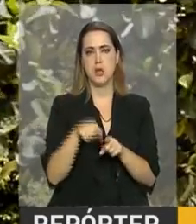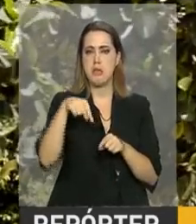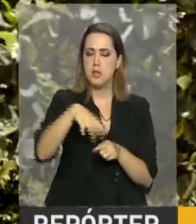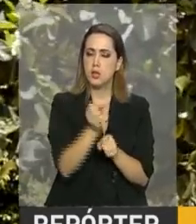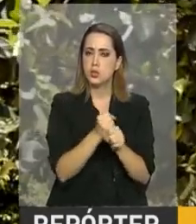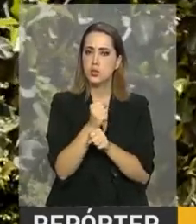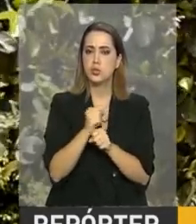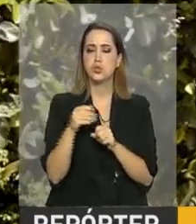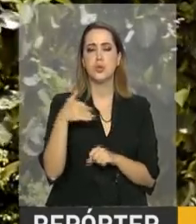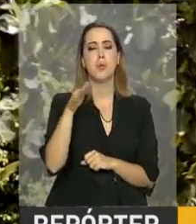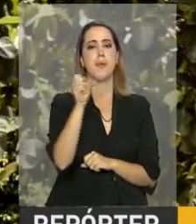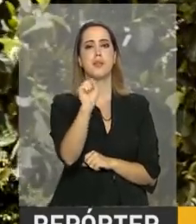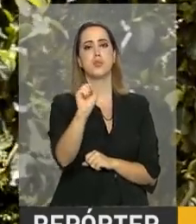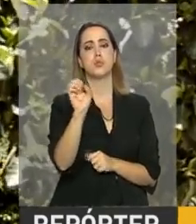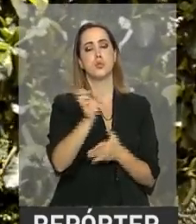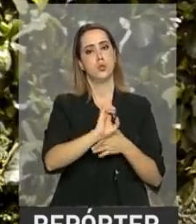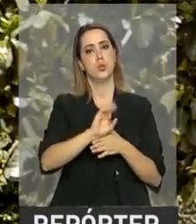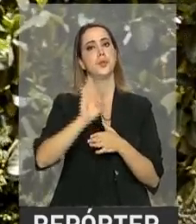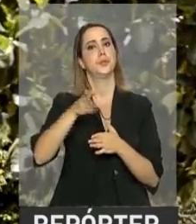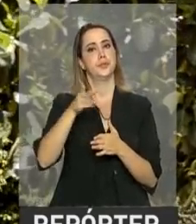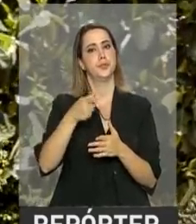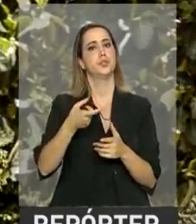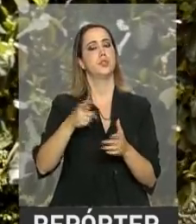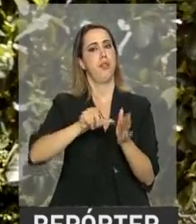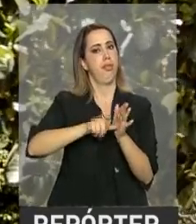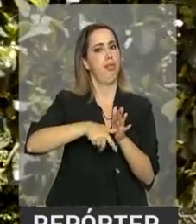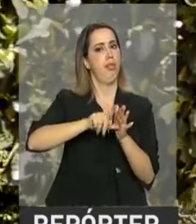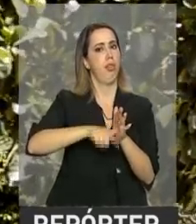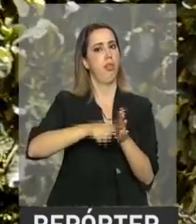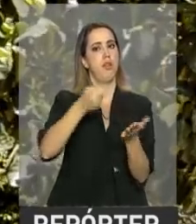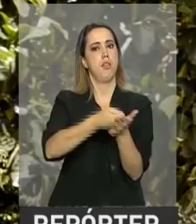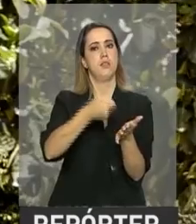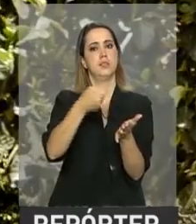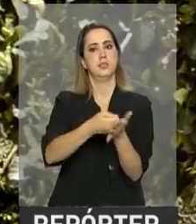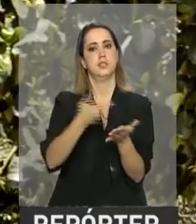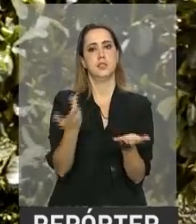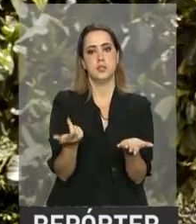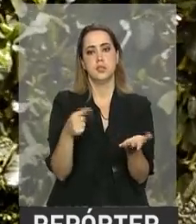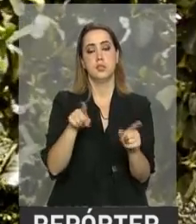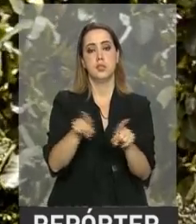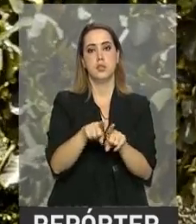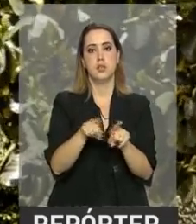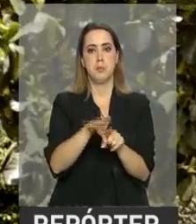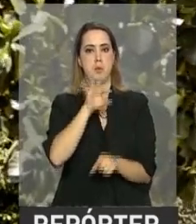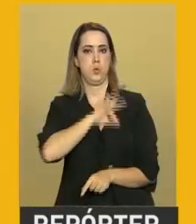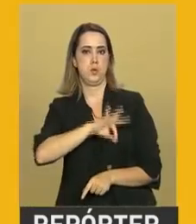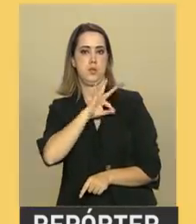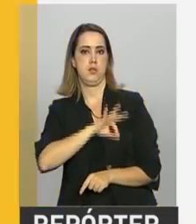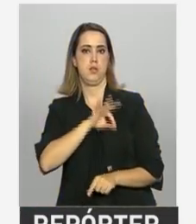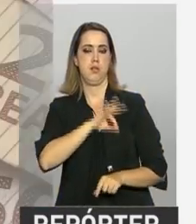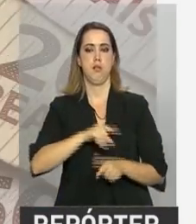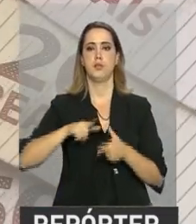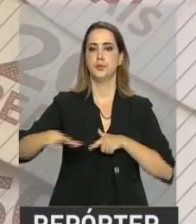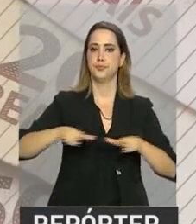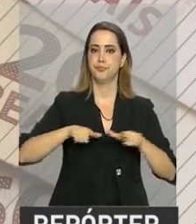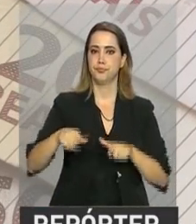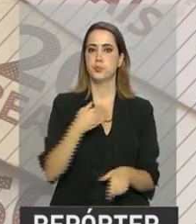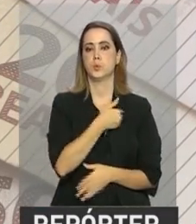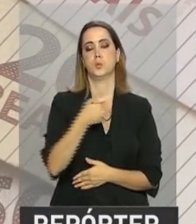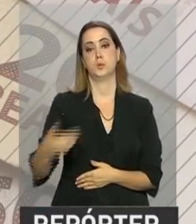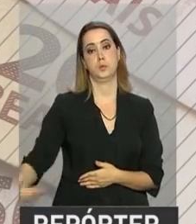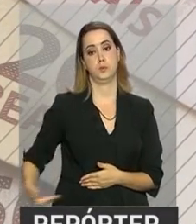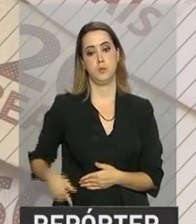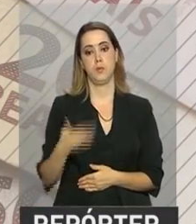pelo menos 8 estados já atrasaram as contas e o próprio salário dos funcionários públicos. Neste mapa, o